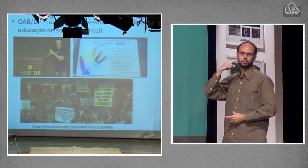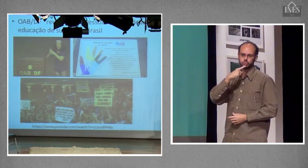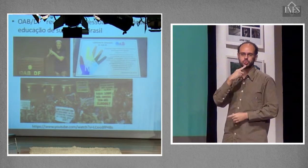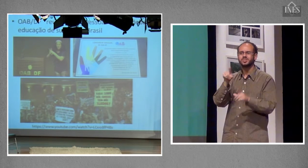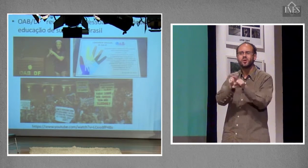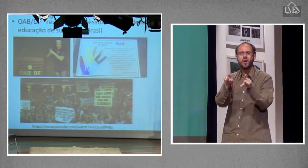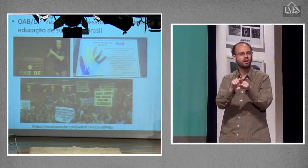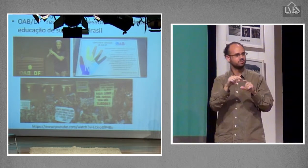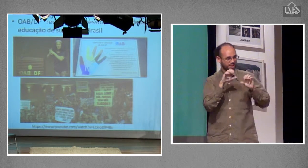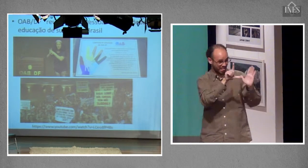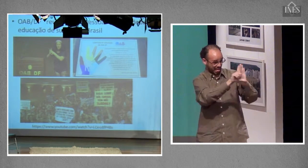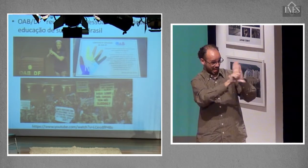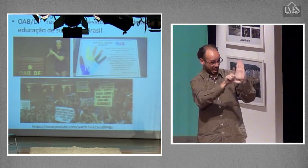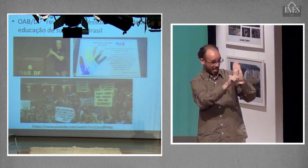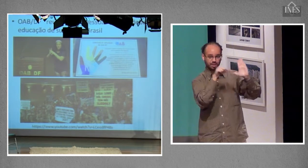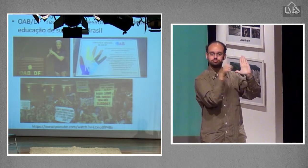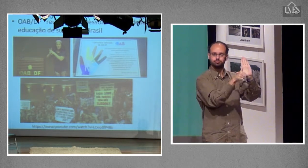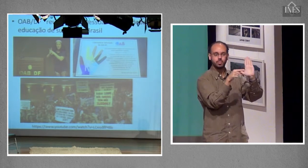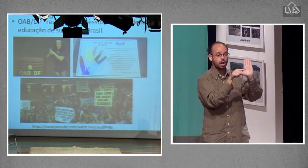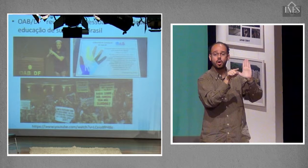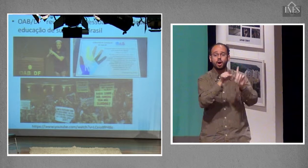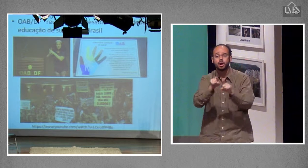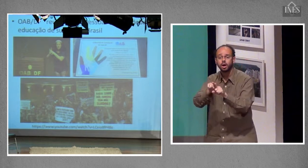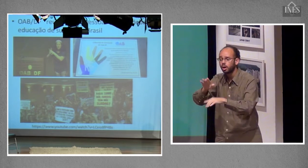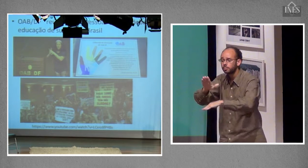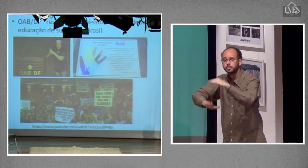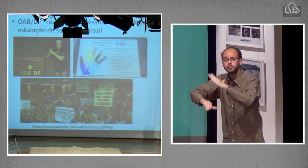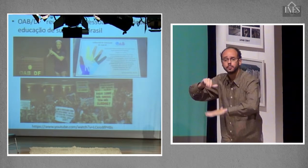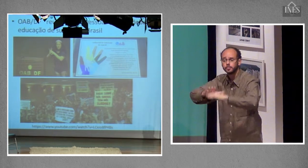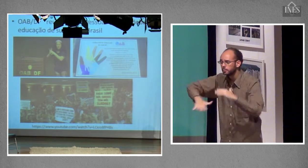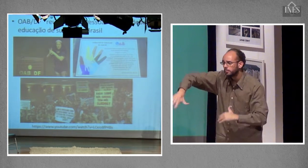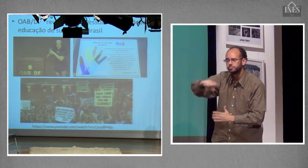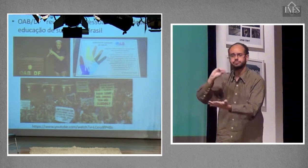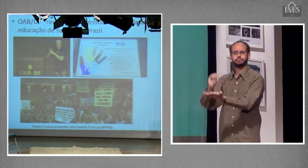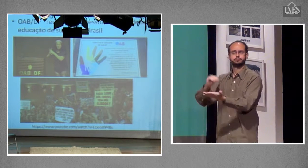há essa questão da luta pela educação bilíngue